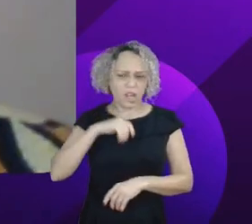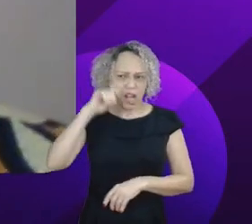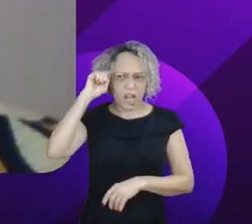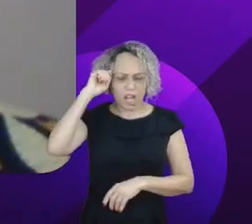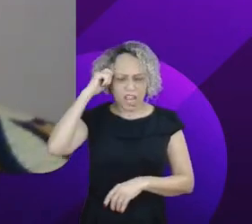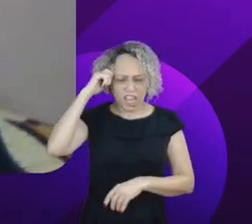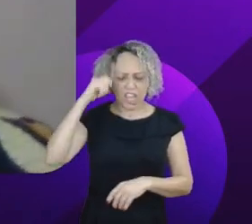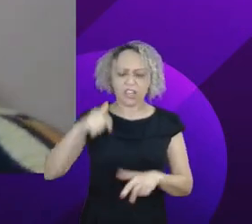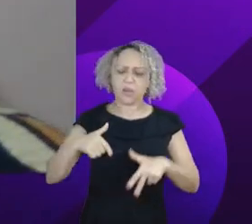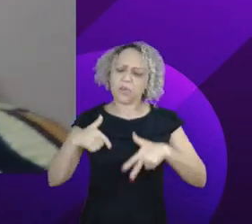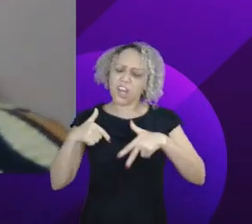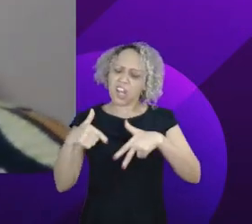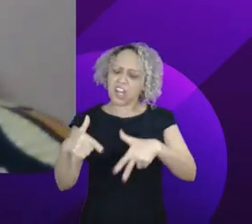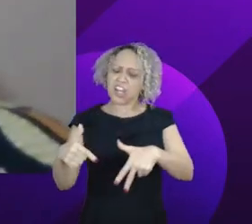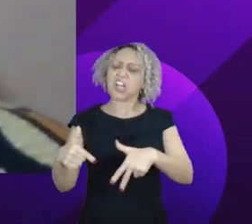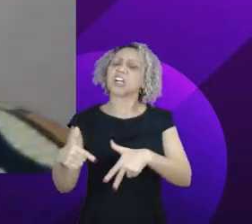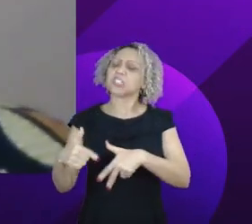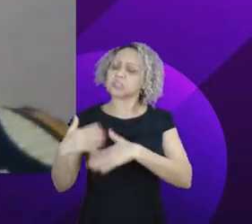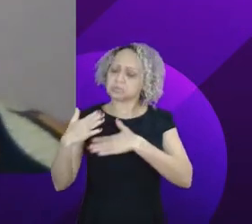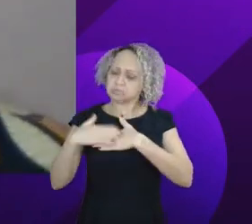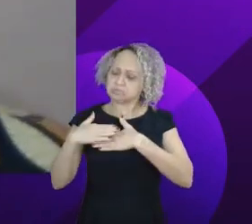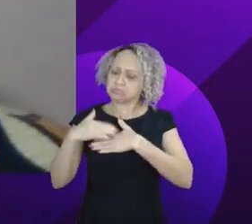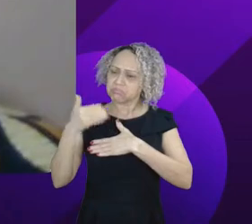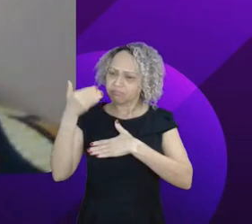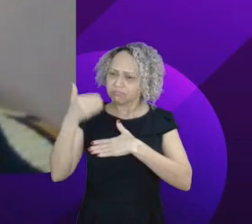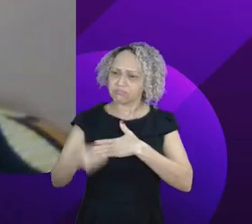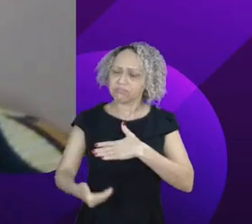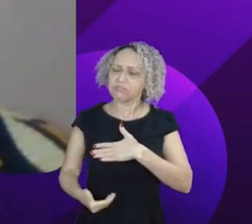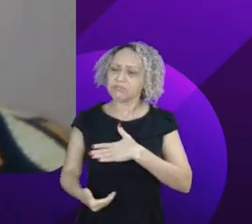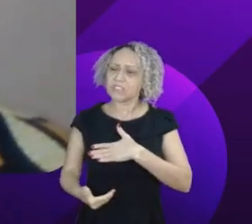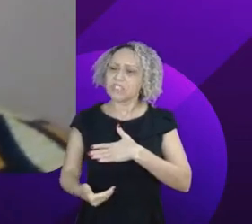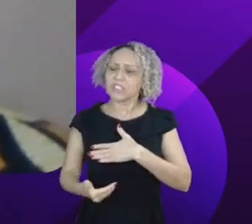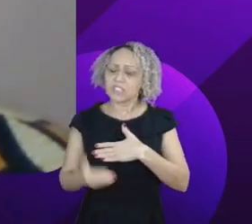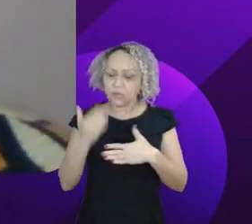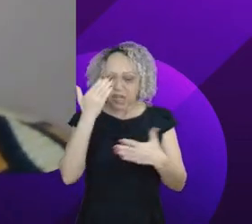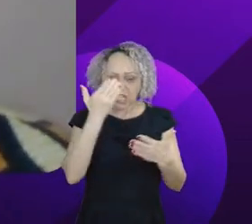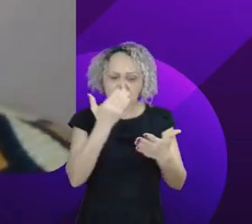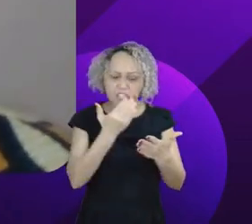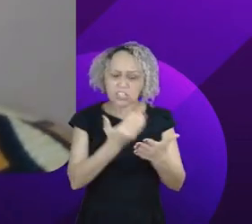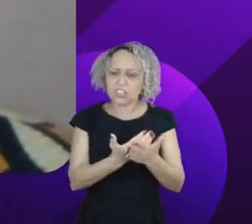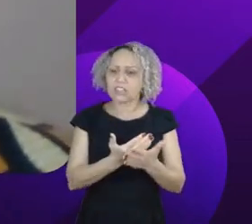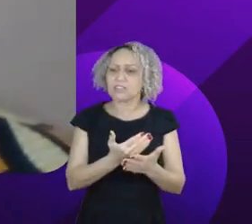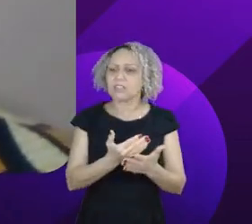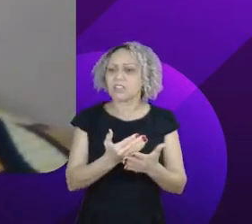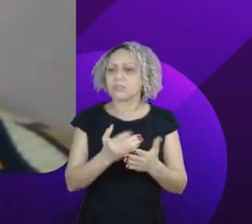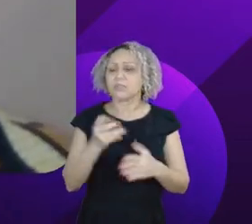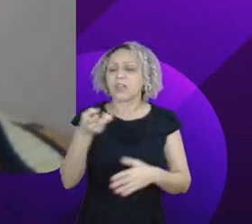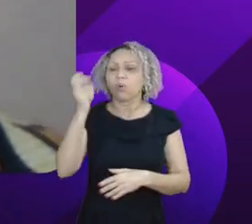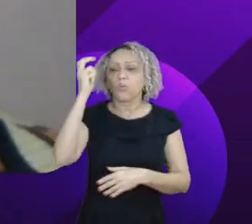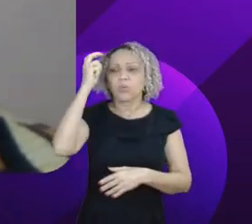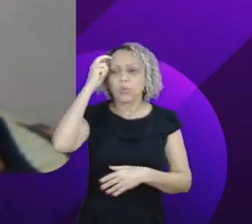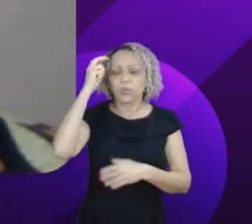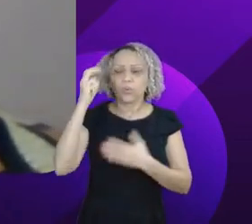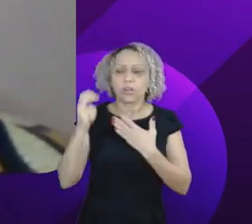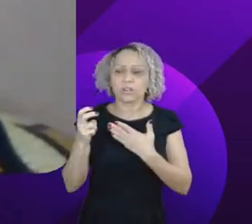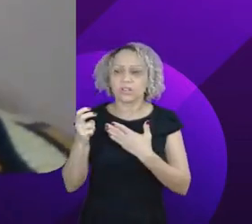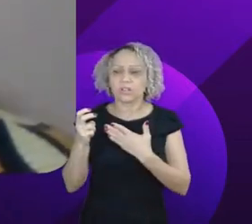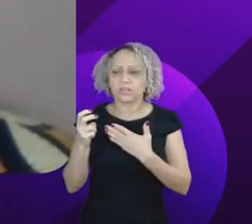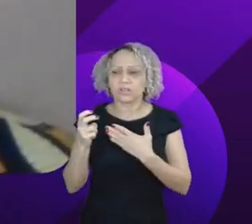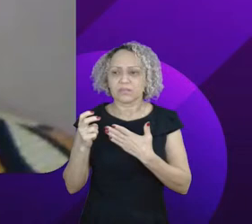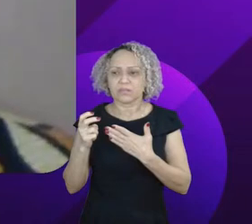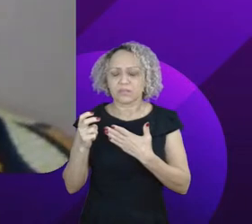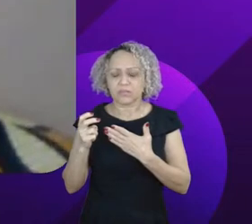mulher militante, eu aposto sempre na cultura como essa